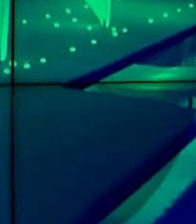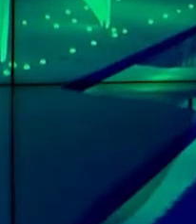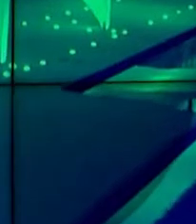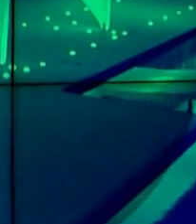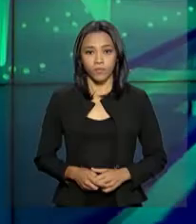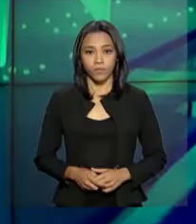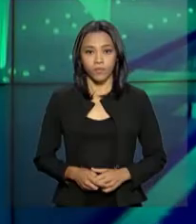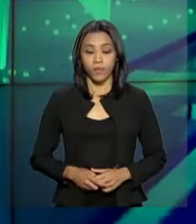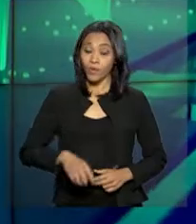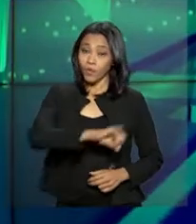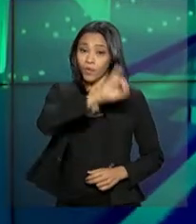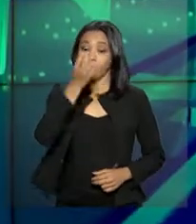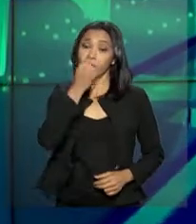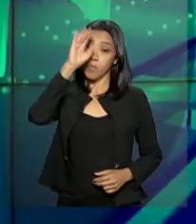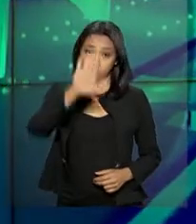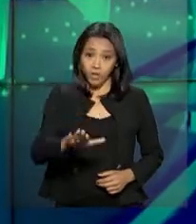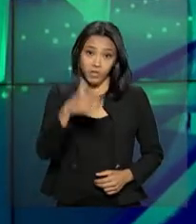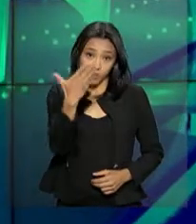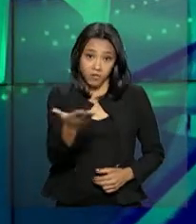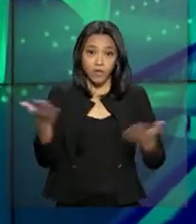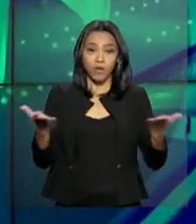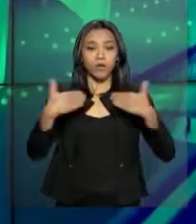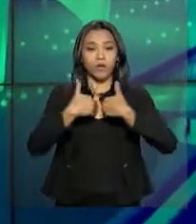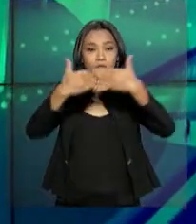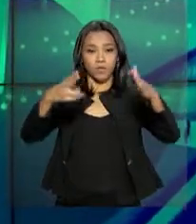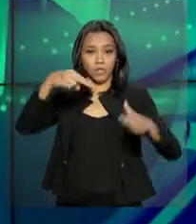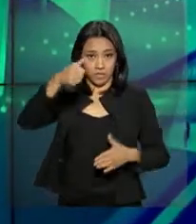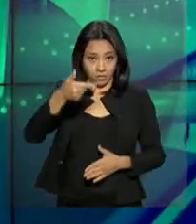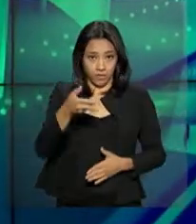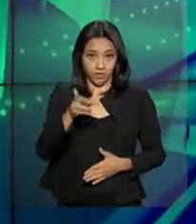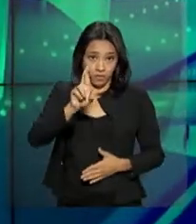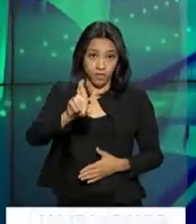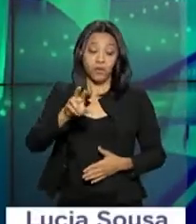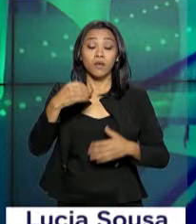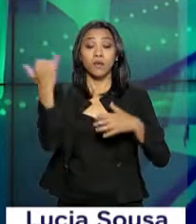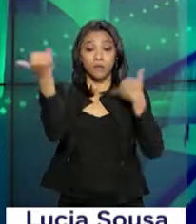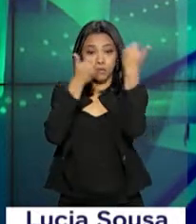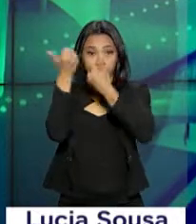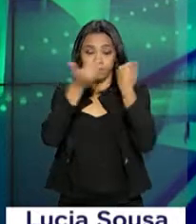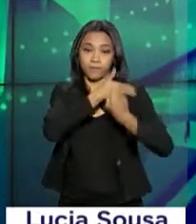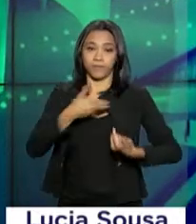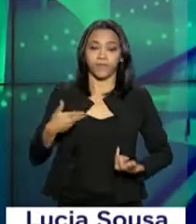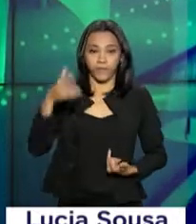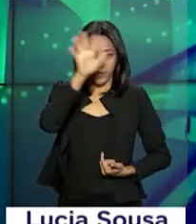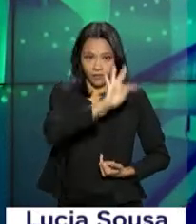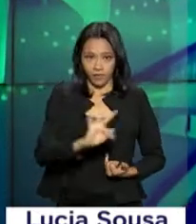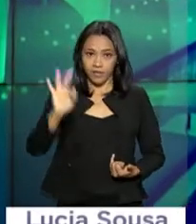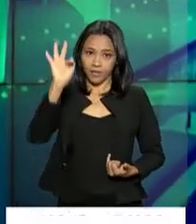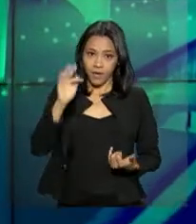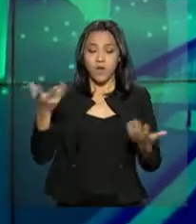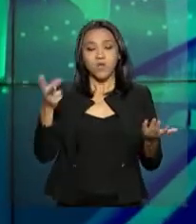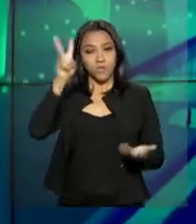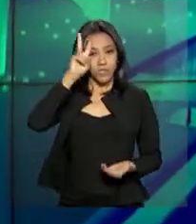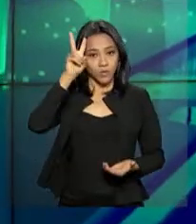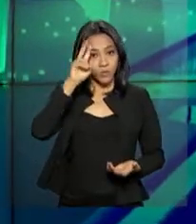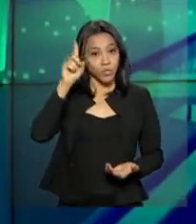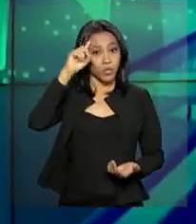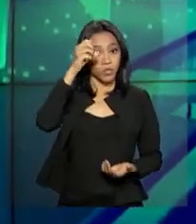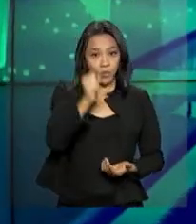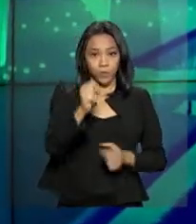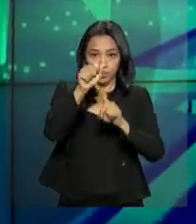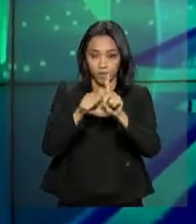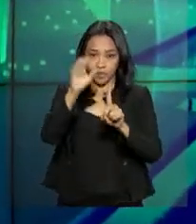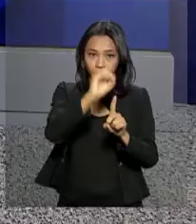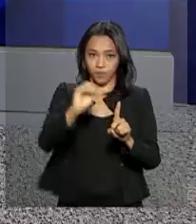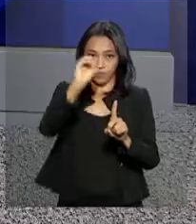olá boa tarde pra você começa agora o repórter nbr com as notícias do governo federal desta segunda feira 8 de